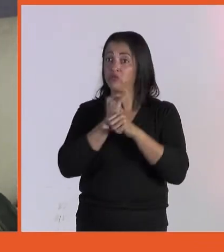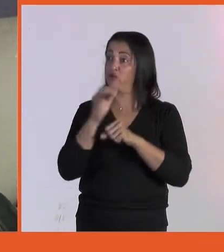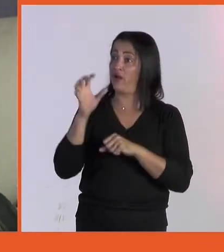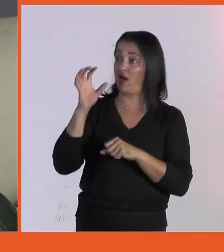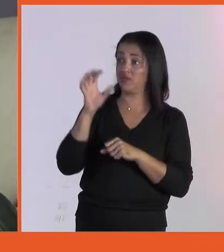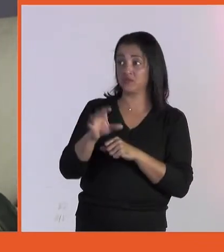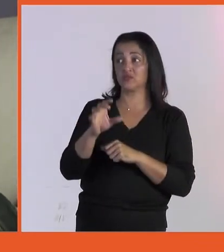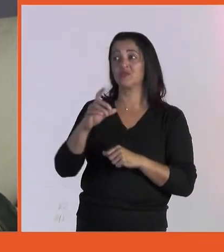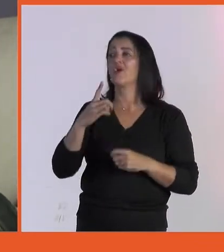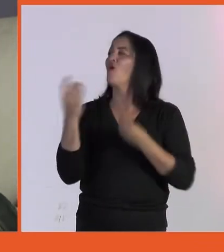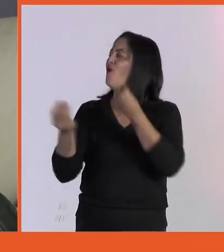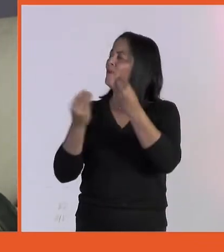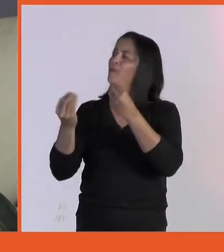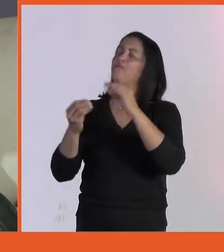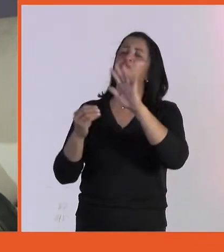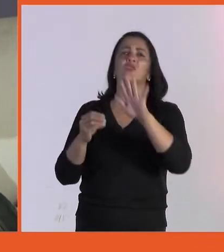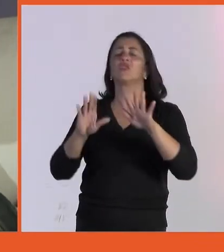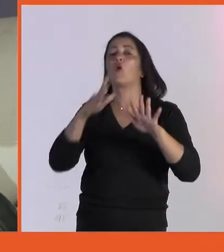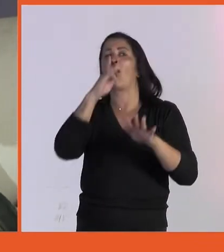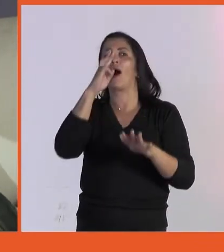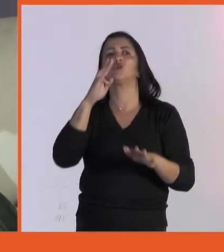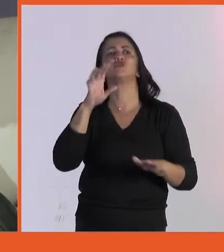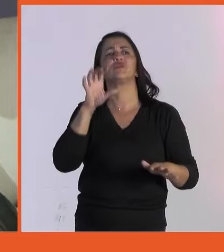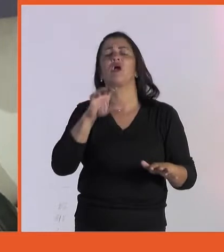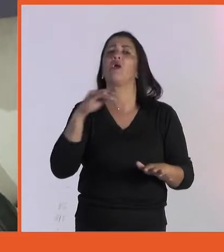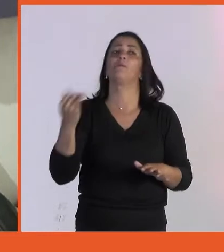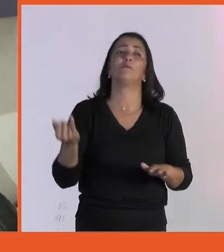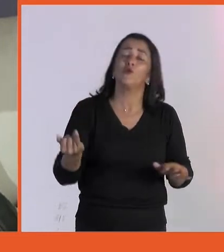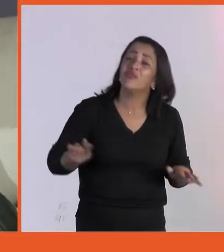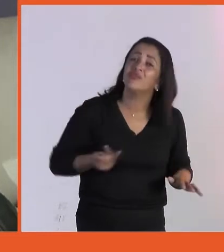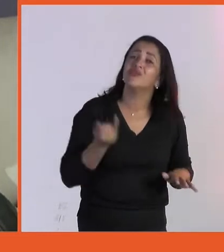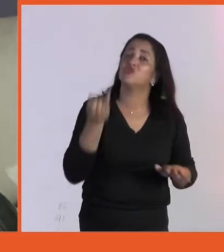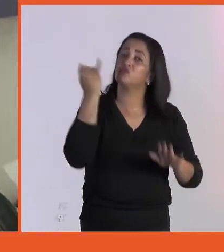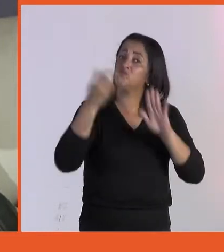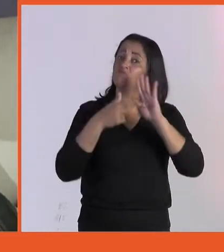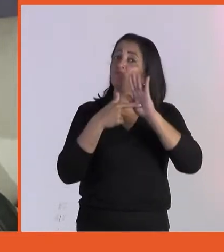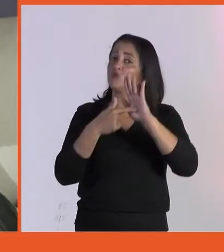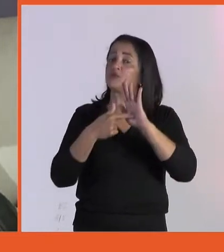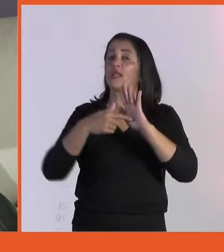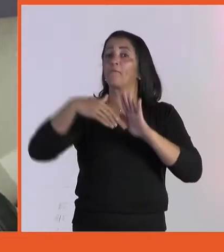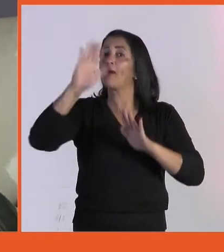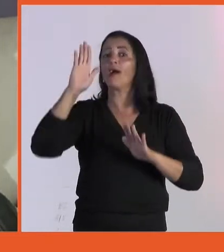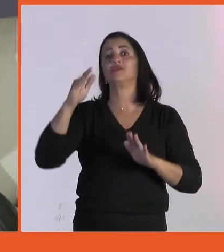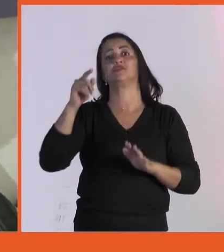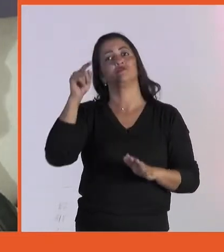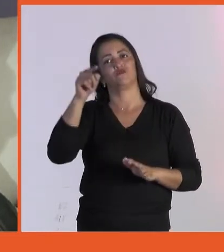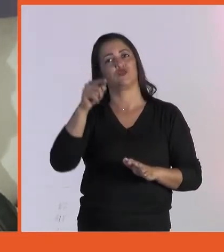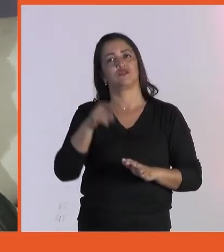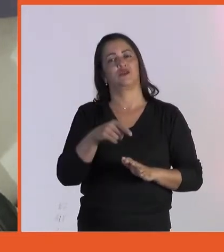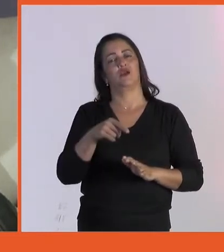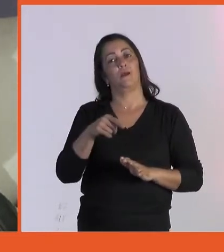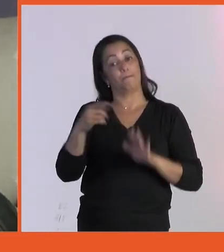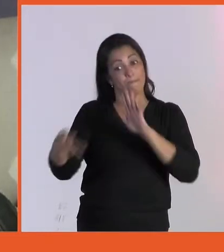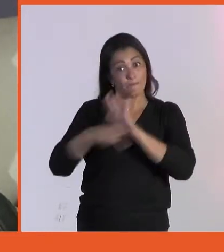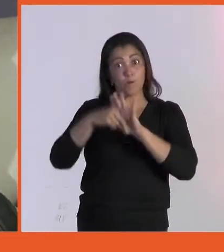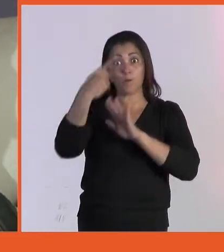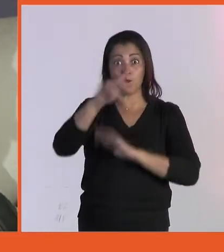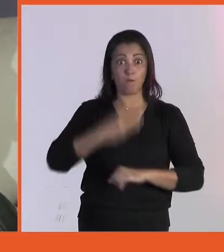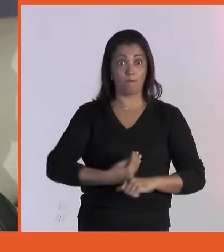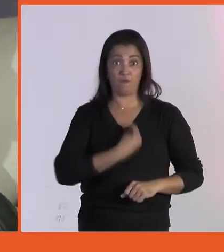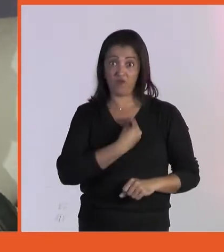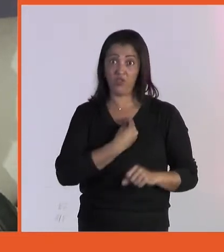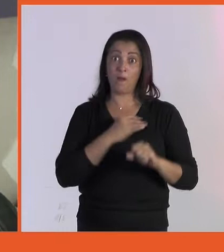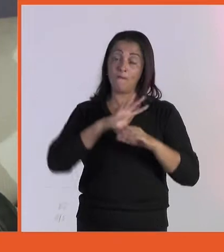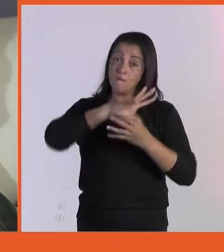consumindo, some. Então, acho que é sempre importante mostrar mais de você para o seu público, porque senão você acaba